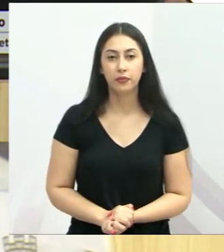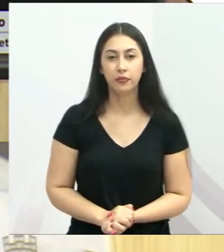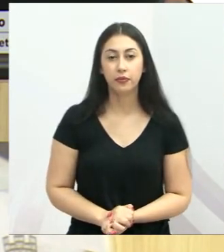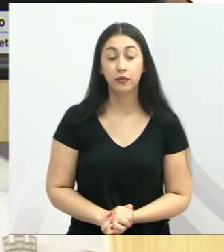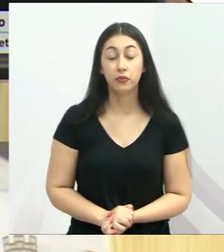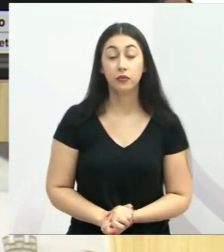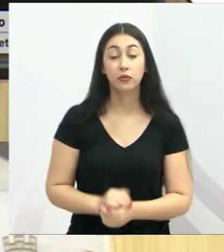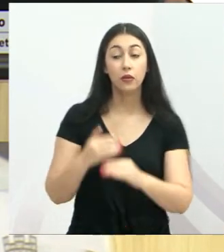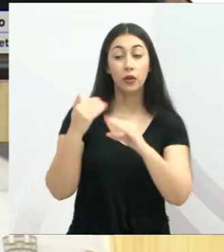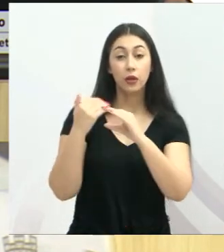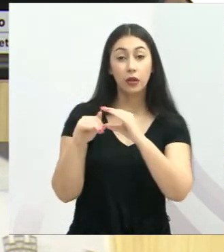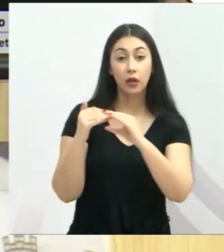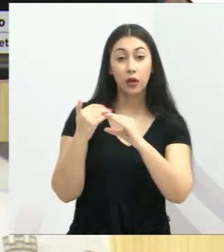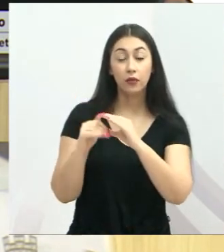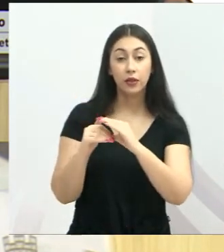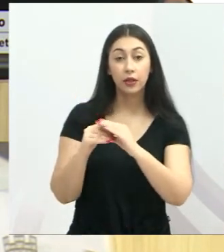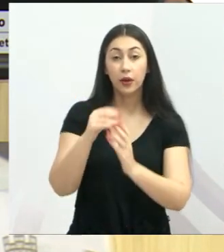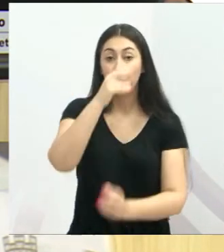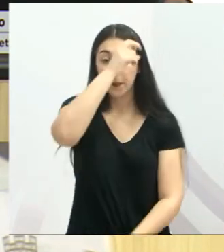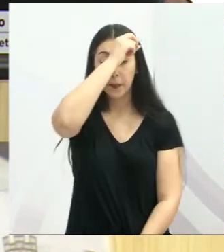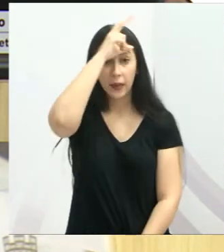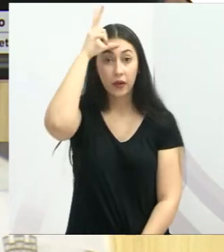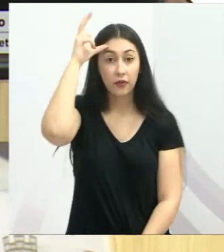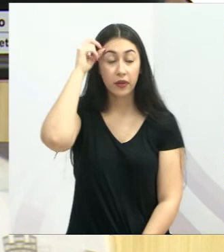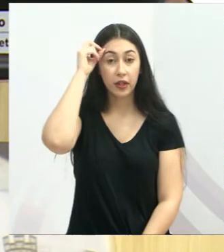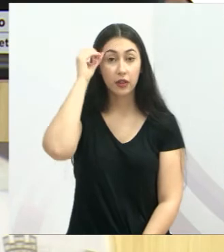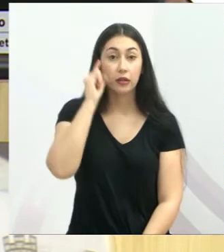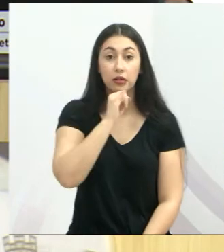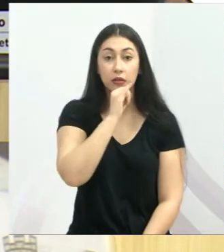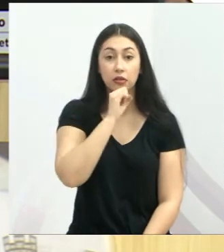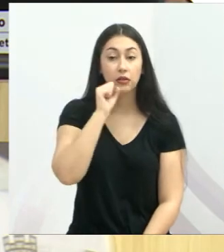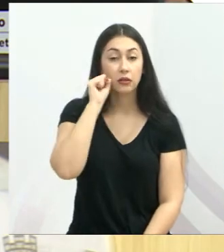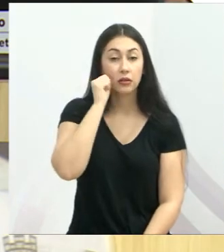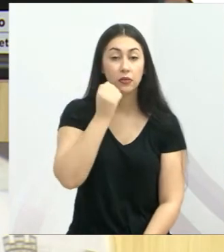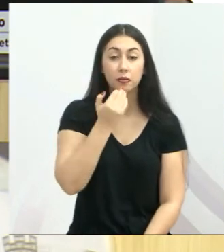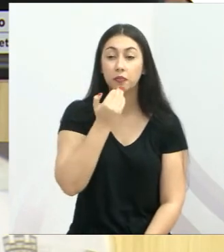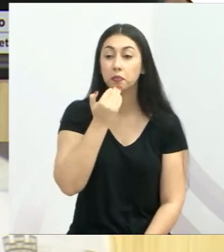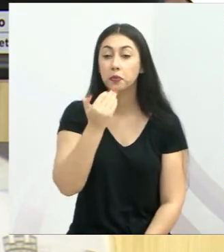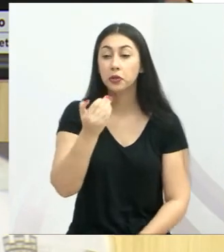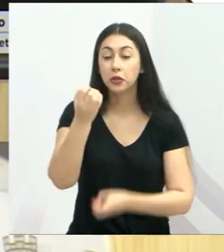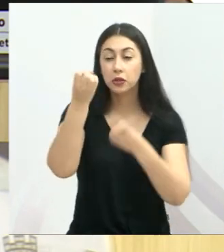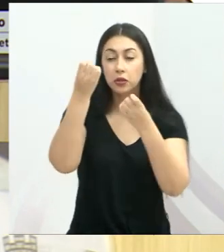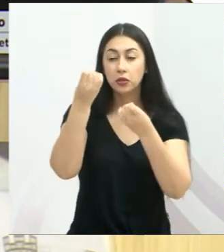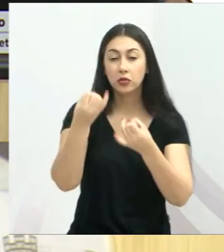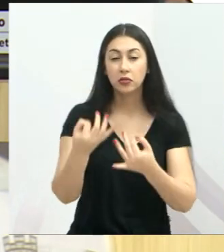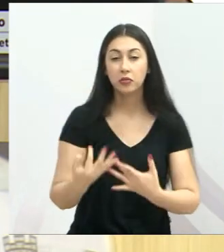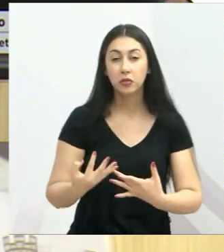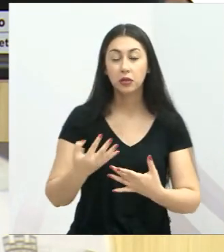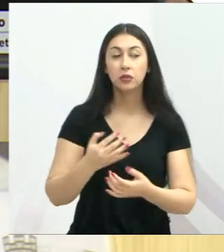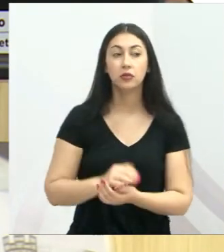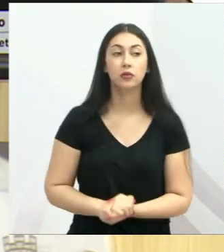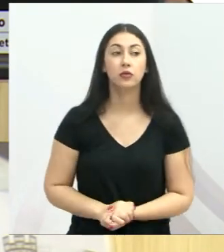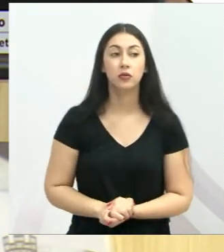ser encaminhado ao senhor prefeito municipal de Jacareí o pedido de informações